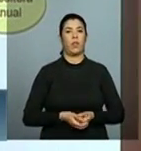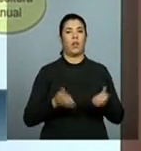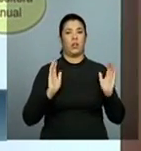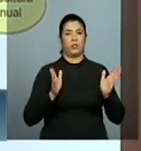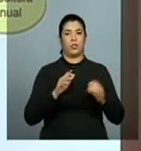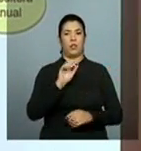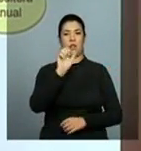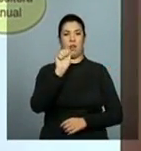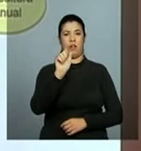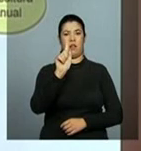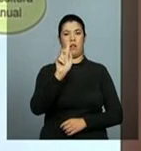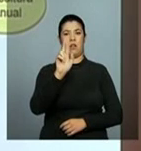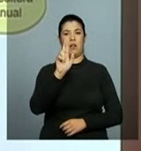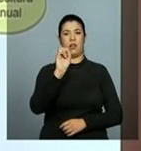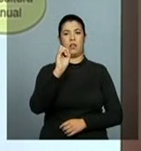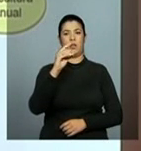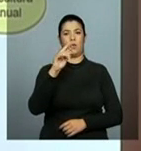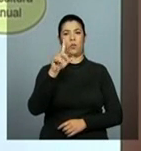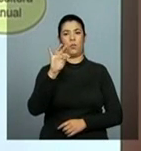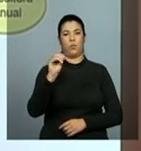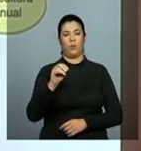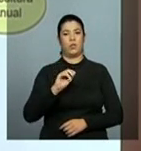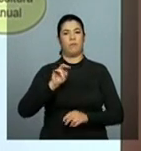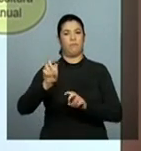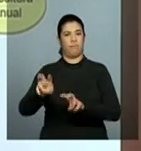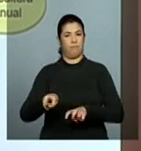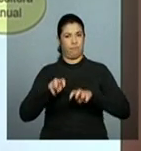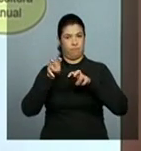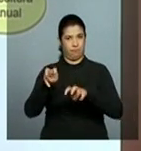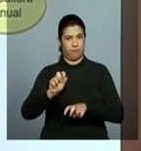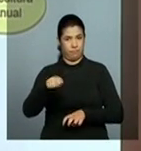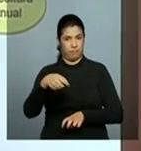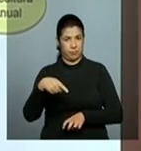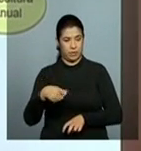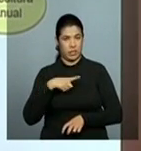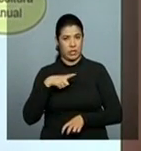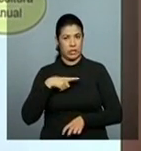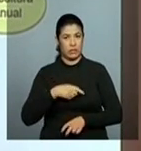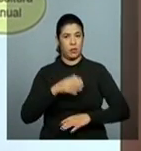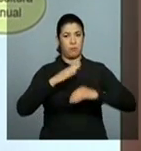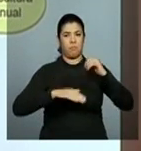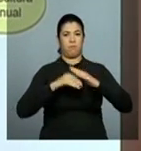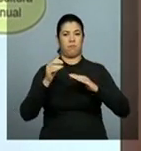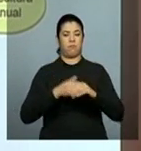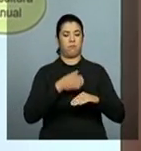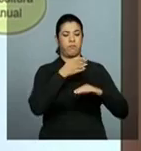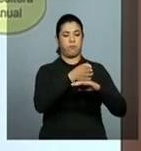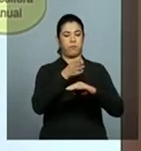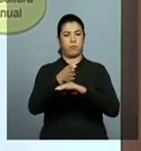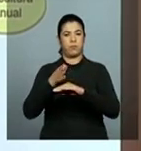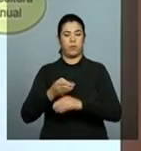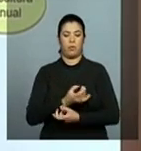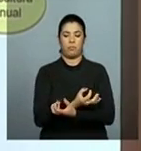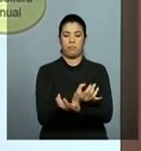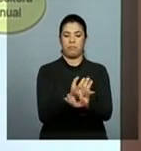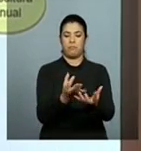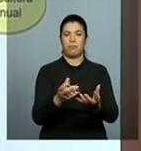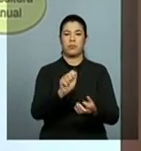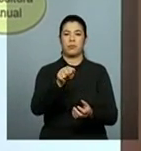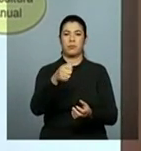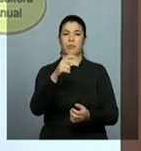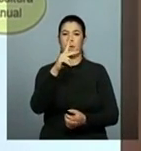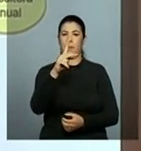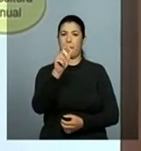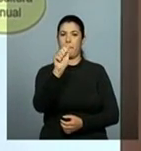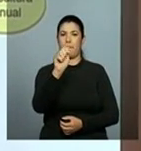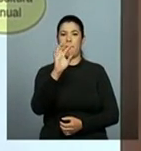dos desflorestamentos recentes, pois essa atividade ela ocupa prioritariamente áreas de pastagem. Significando o